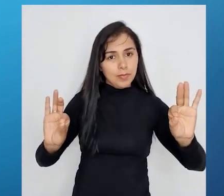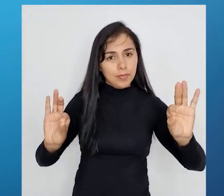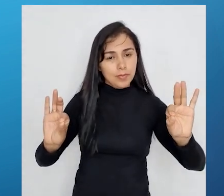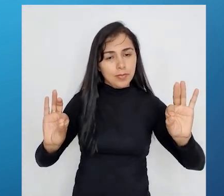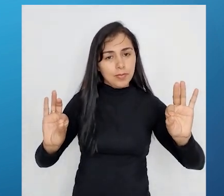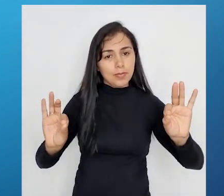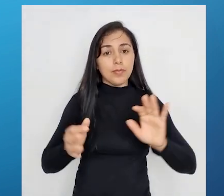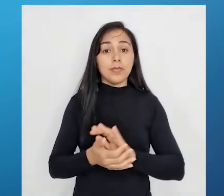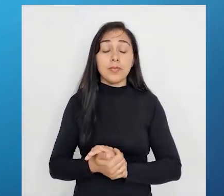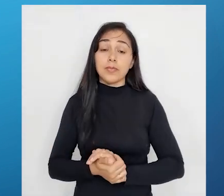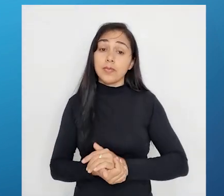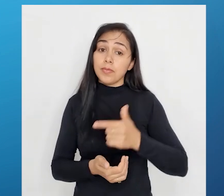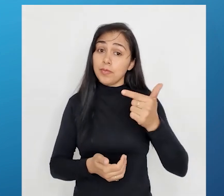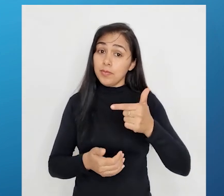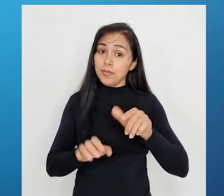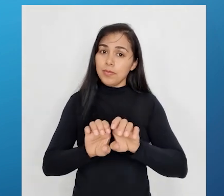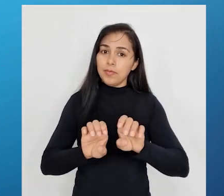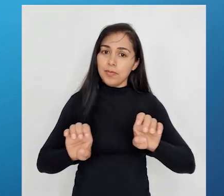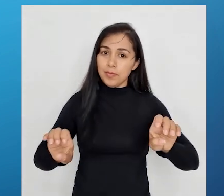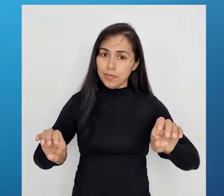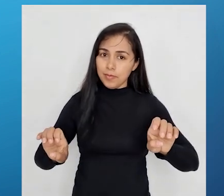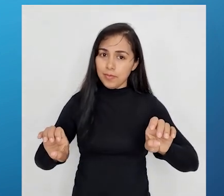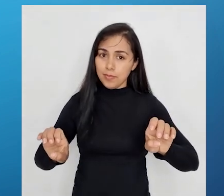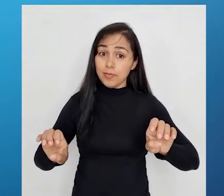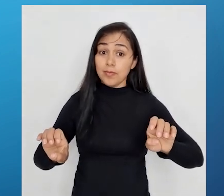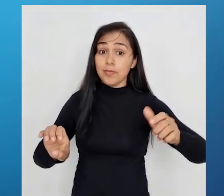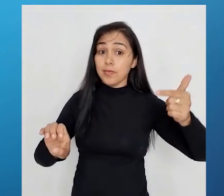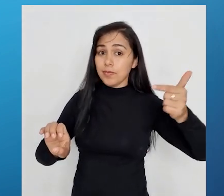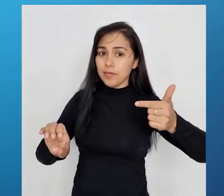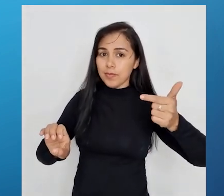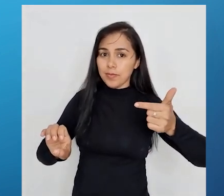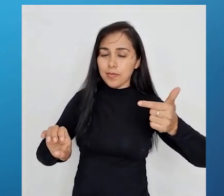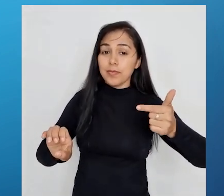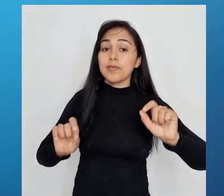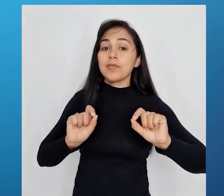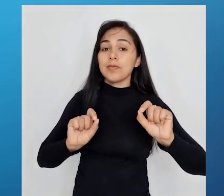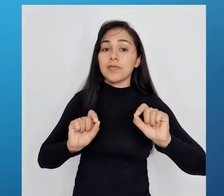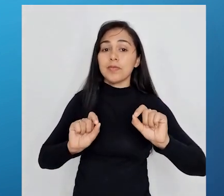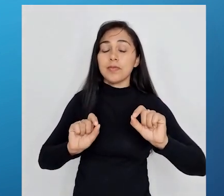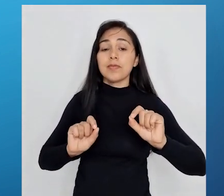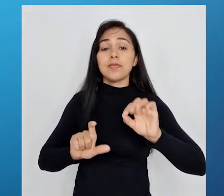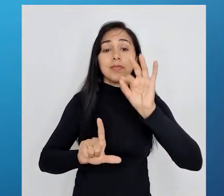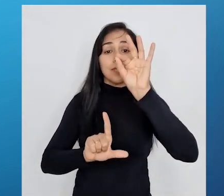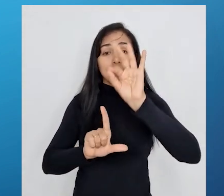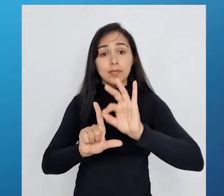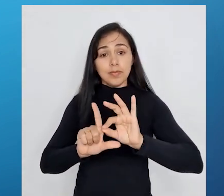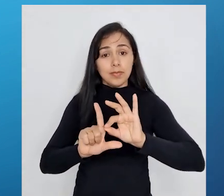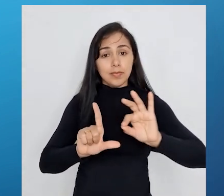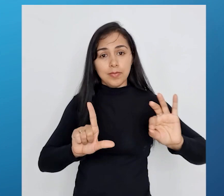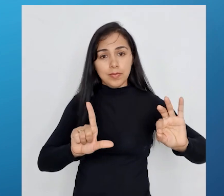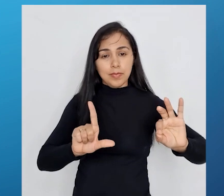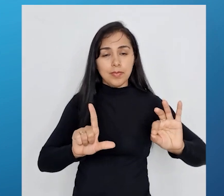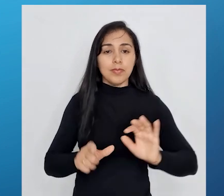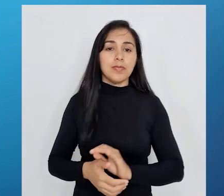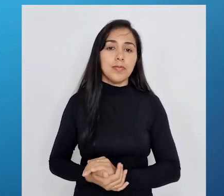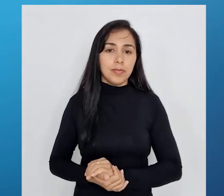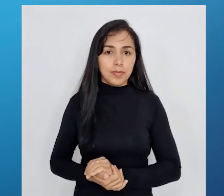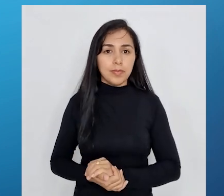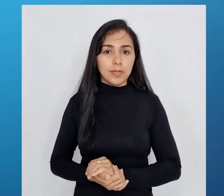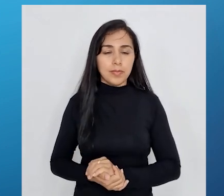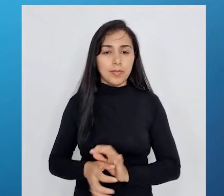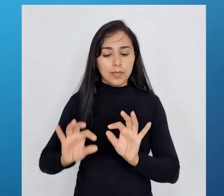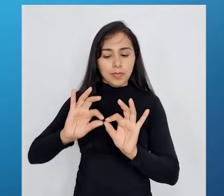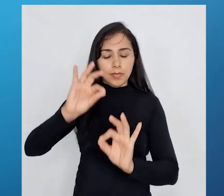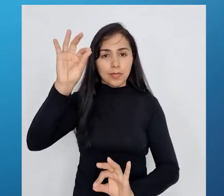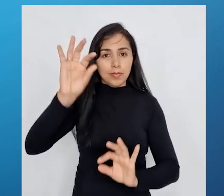a outra é uma do segundo grau. Se é uma do segundo grau, ela é uma parábola, nesse sentido.